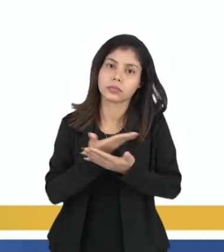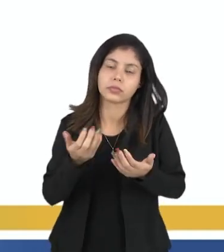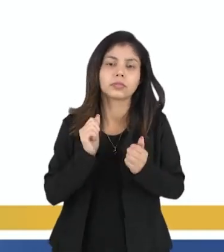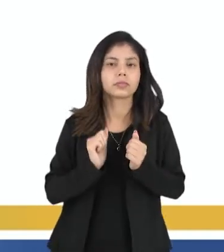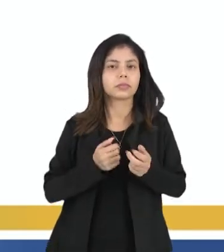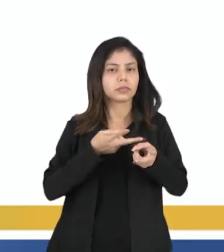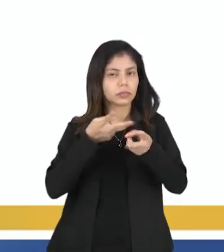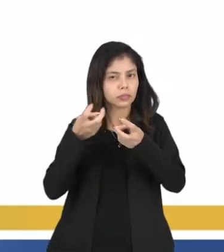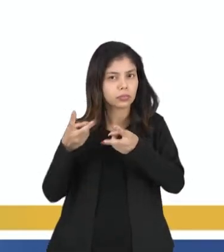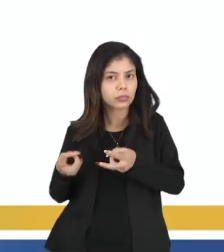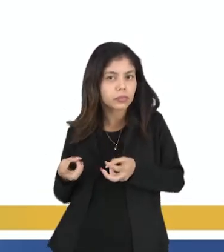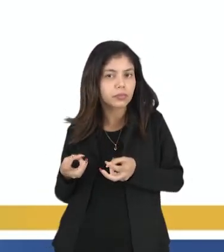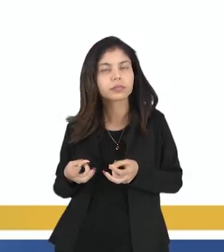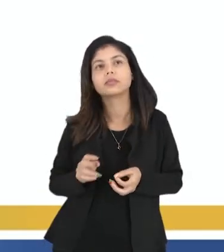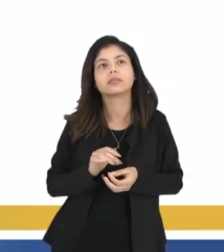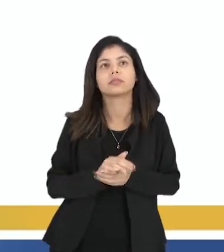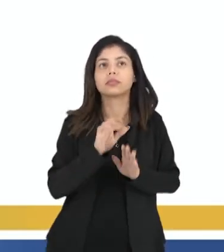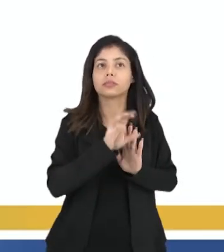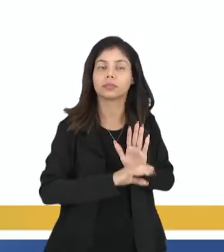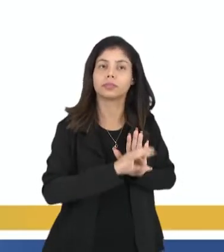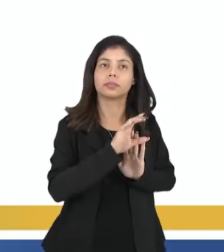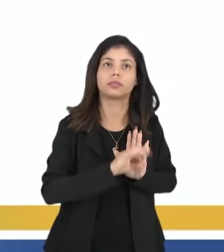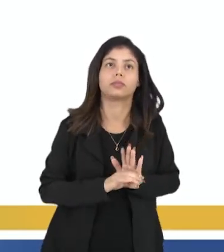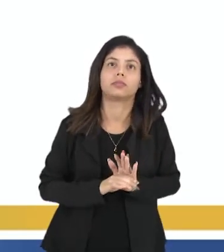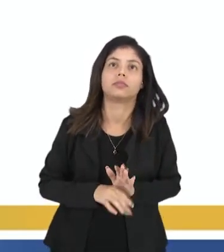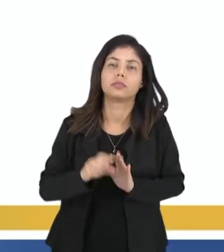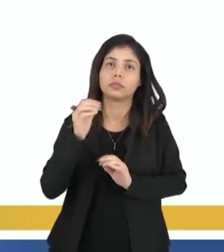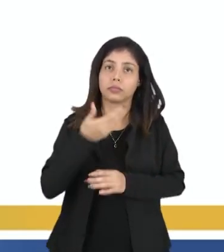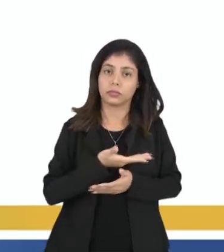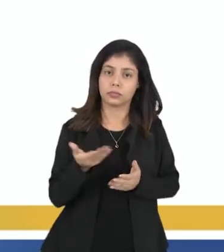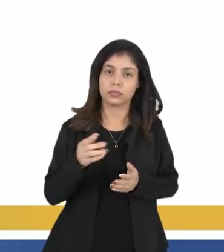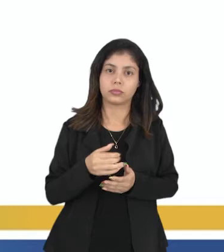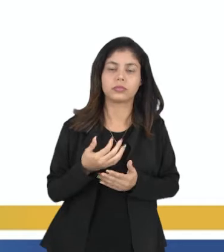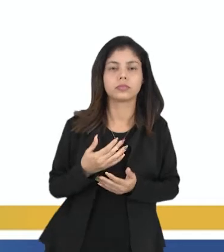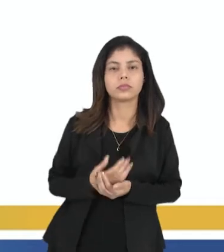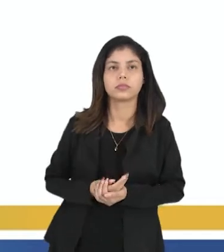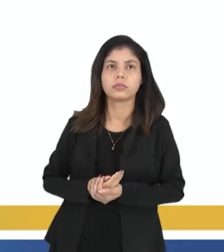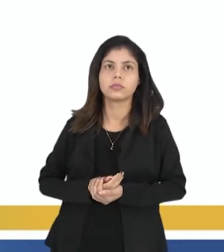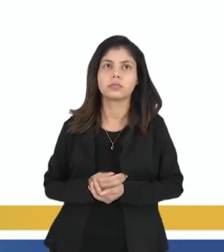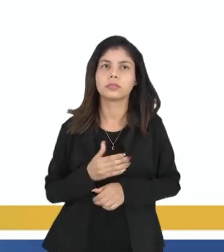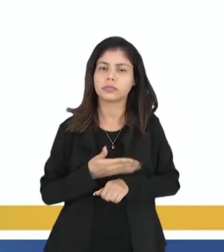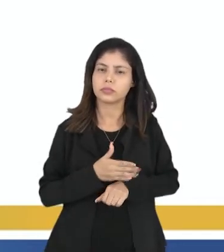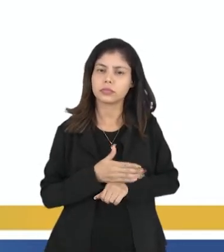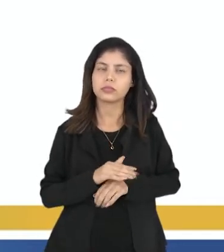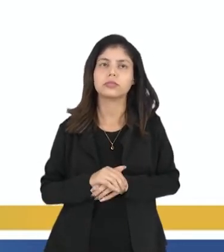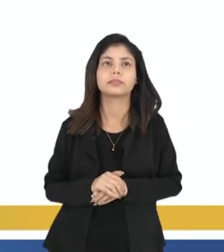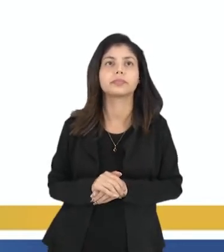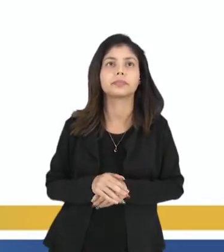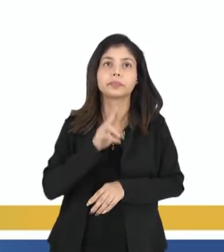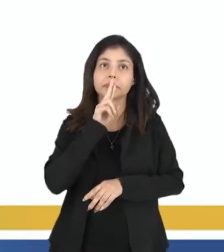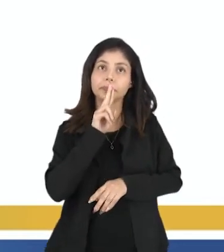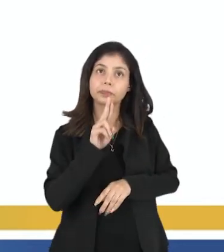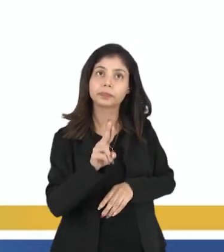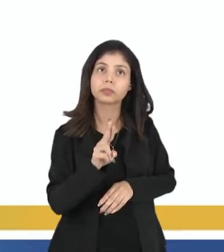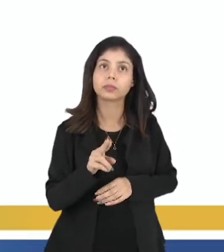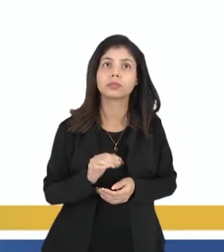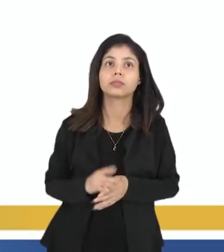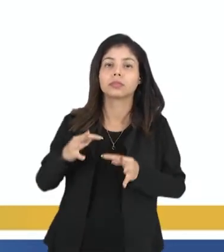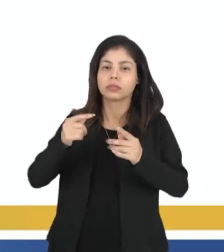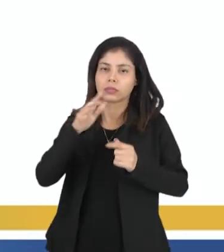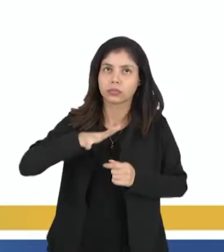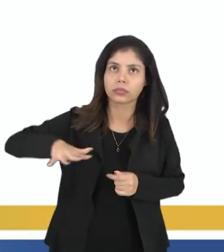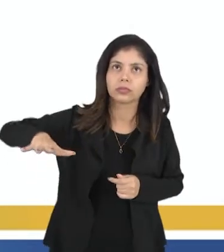vocês pensa é bom esses conceitos de área e volume na prática Então olha só Calcule a área total